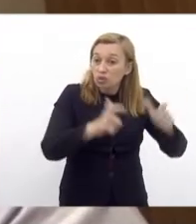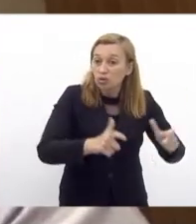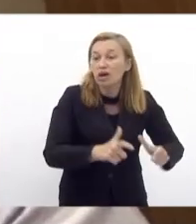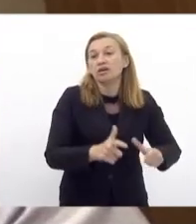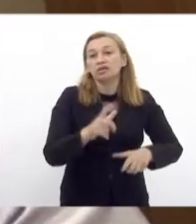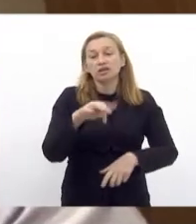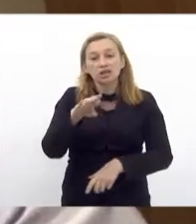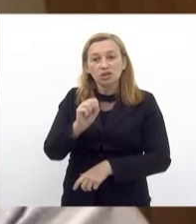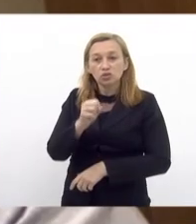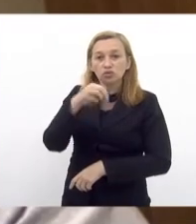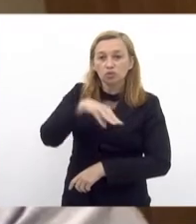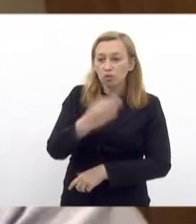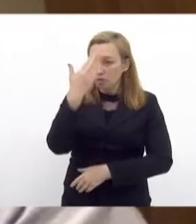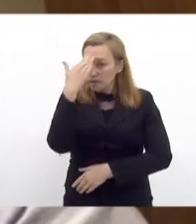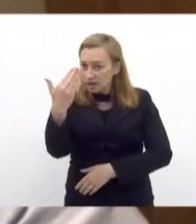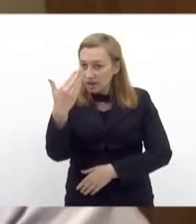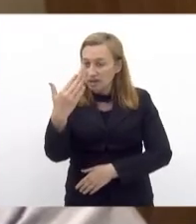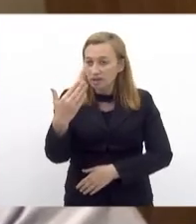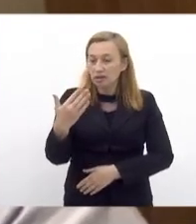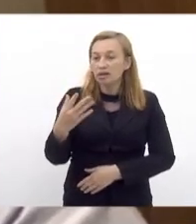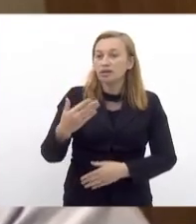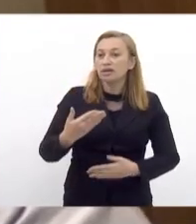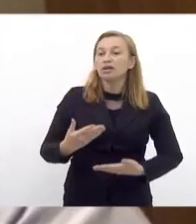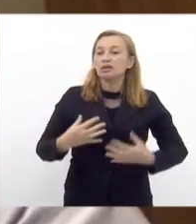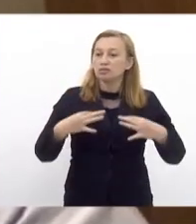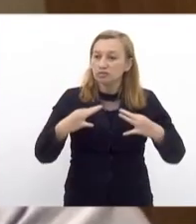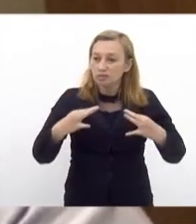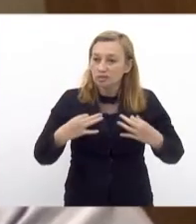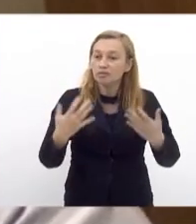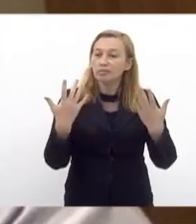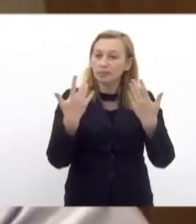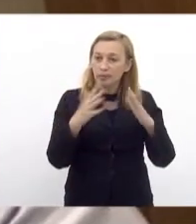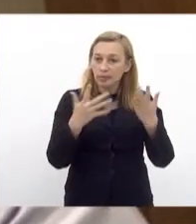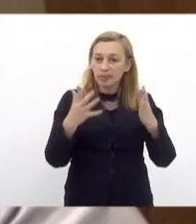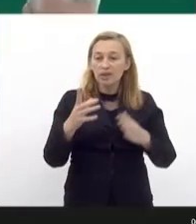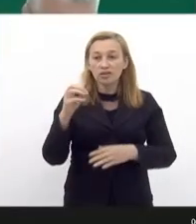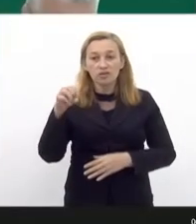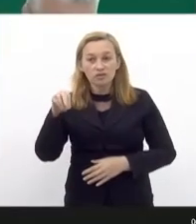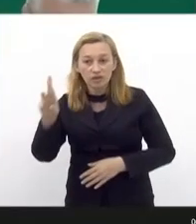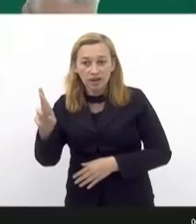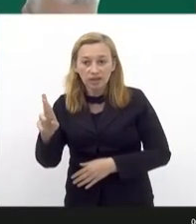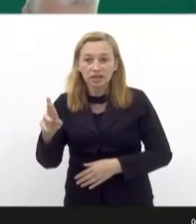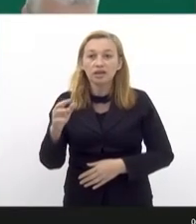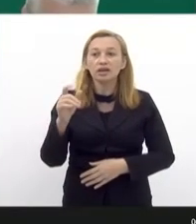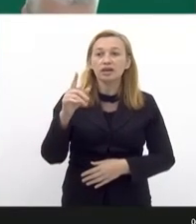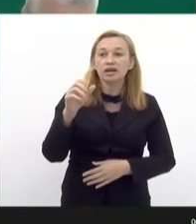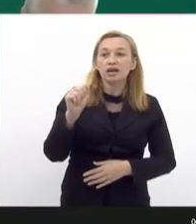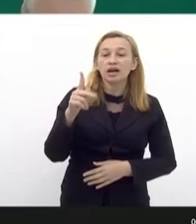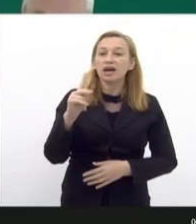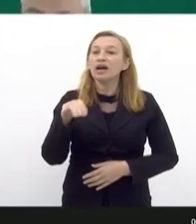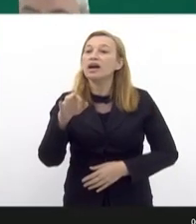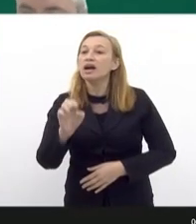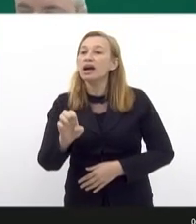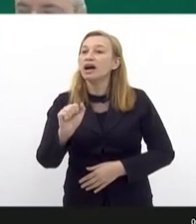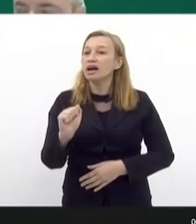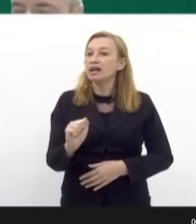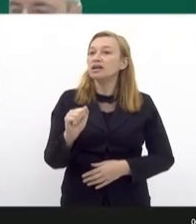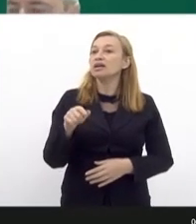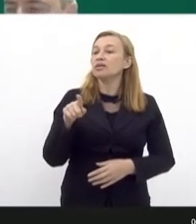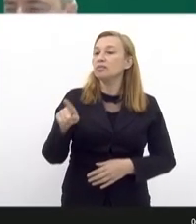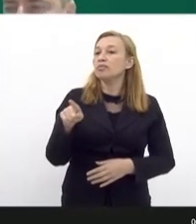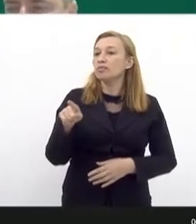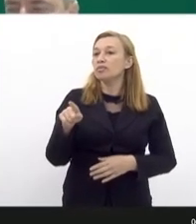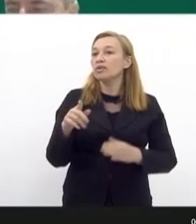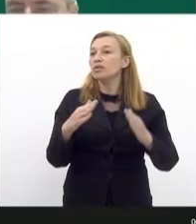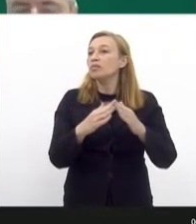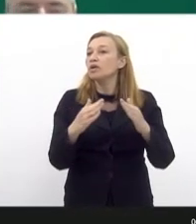Dumont. Então, obrigado pela participação, me colocar à disposição. Saudar aqui o Wagner Victor e a Carla Pereira, que são moradores lá da Ilha do Governador,